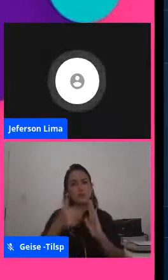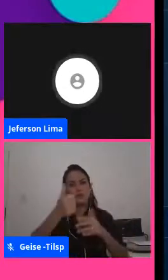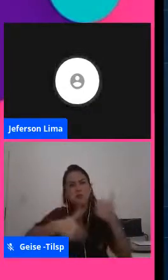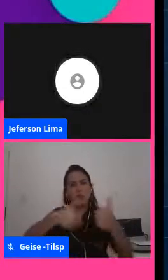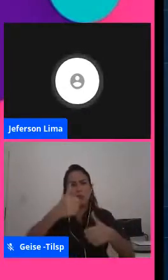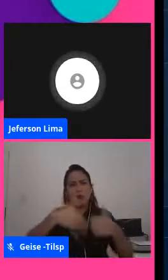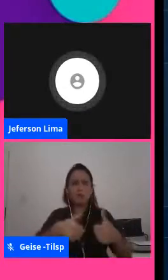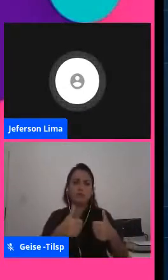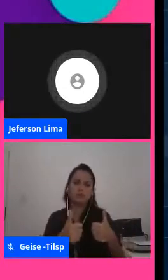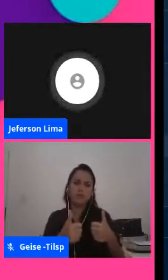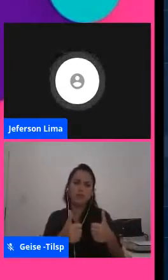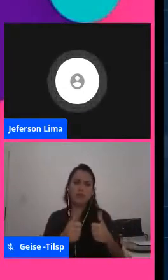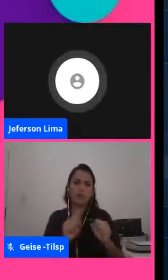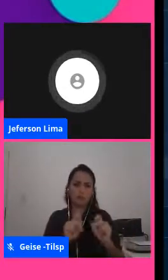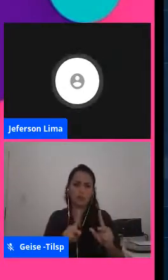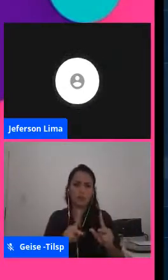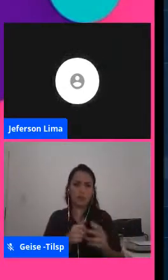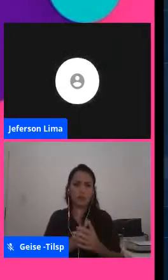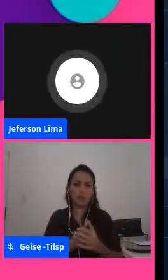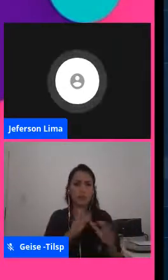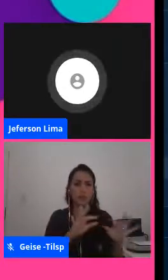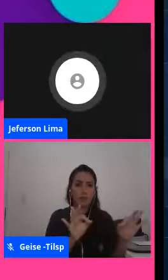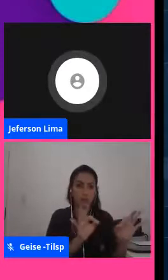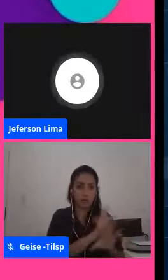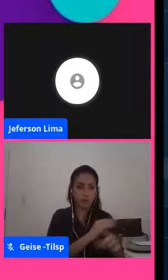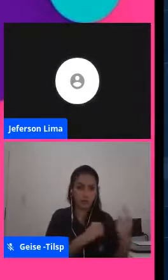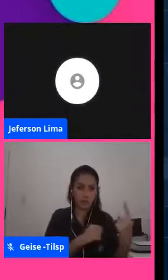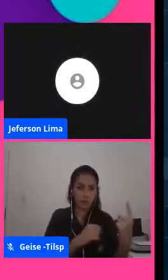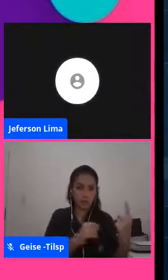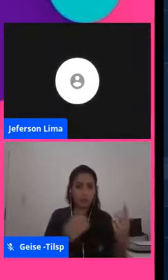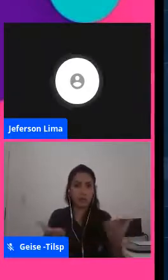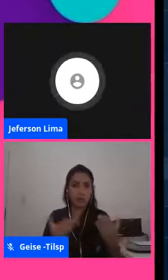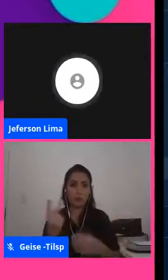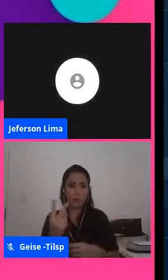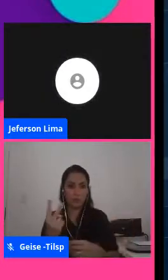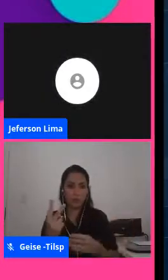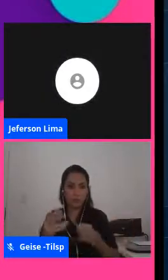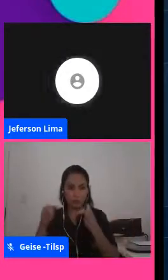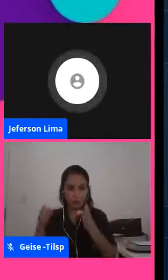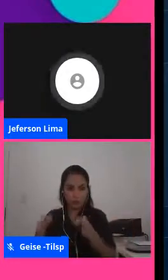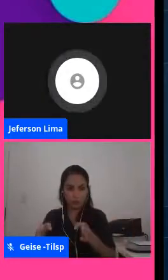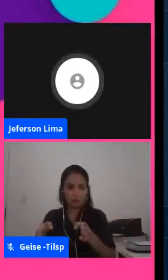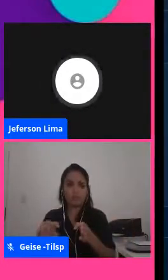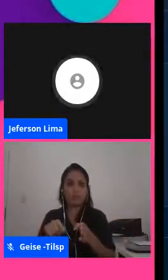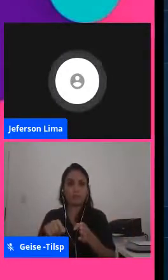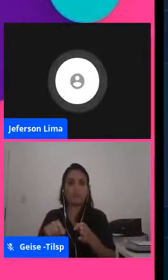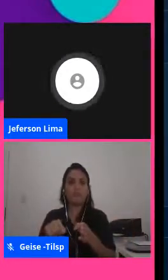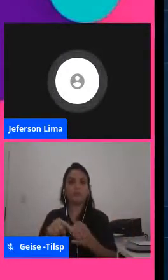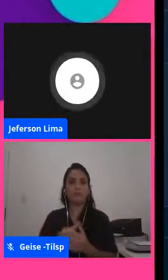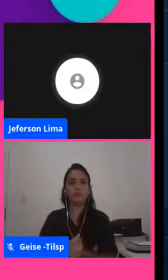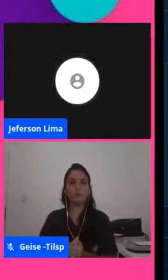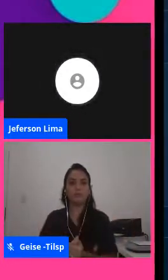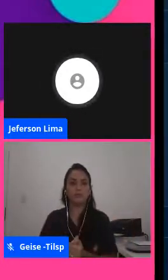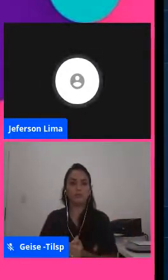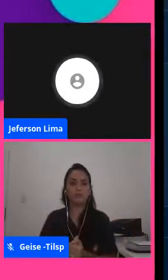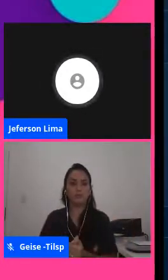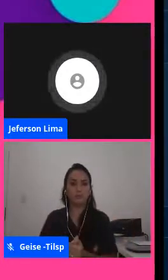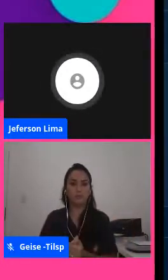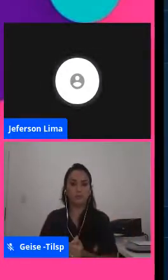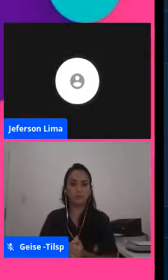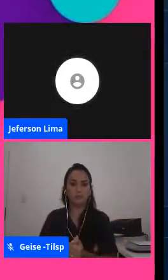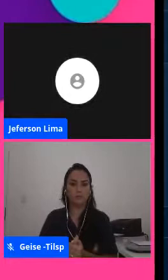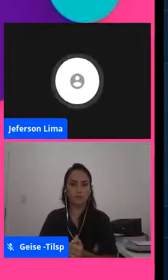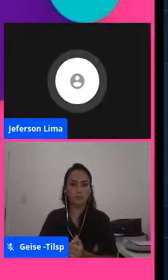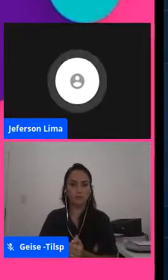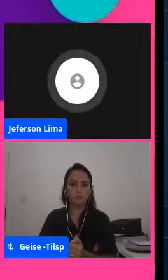aqui e vamos para o segundo passo aqui. Instalar nossos functions, certo? Nossos functions ainda não tem nada, a gente não instanciou